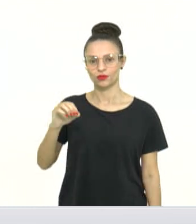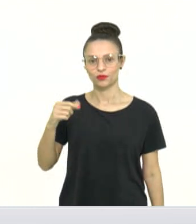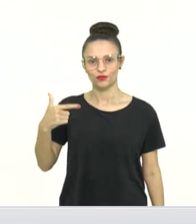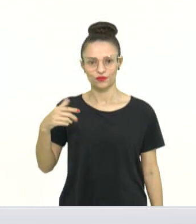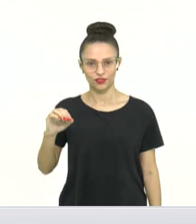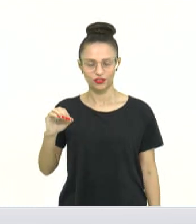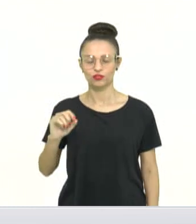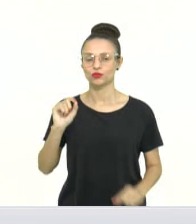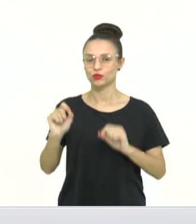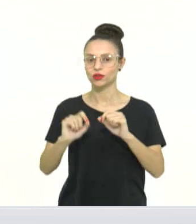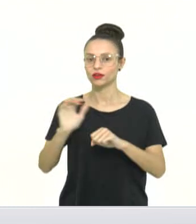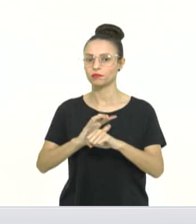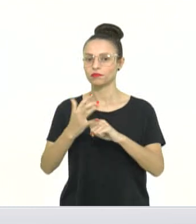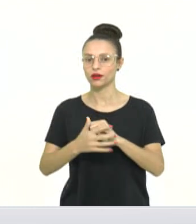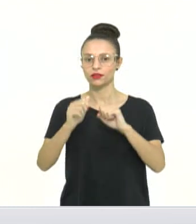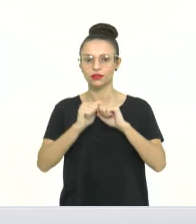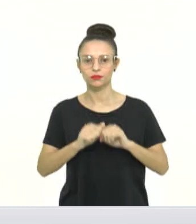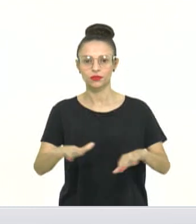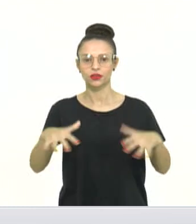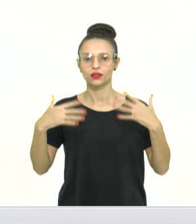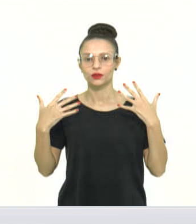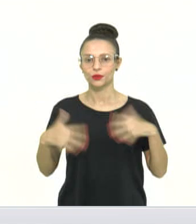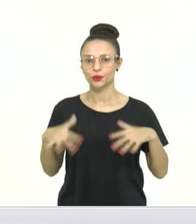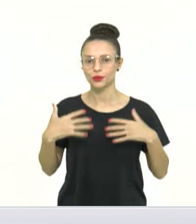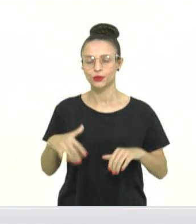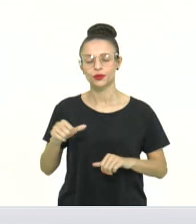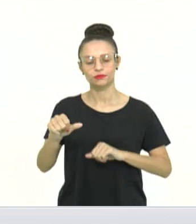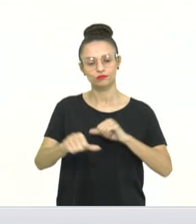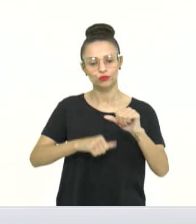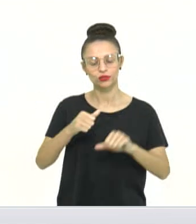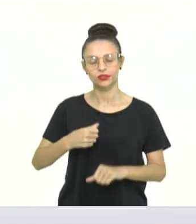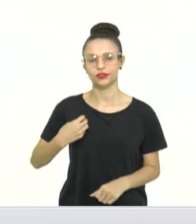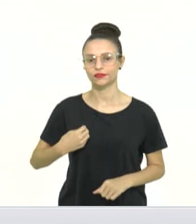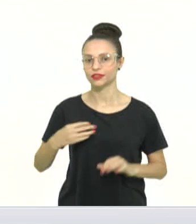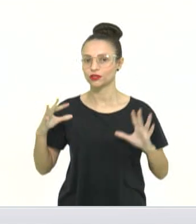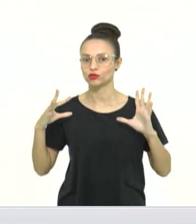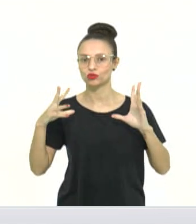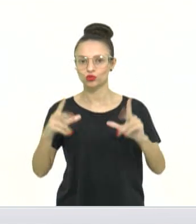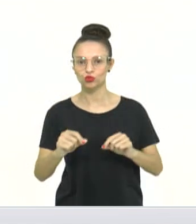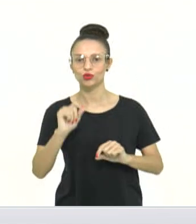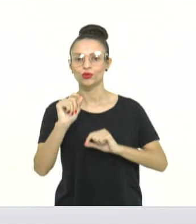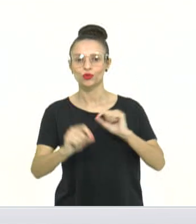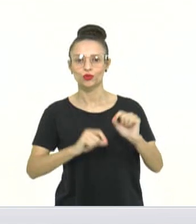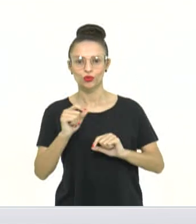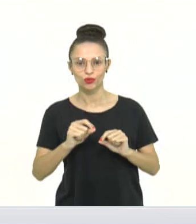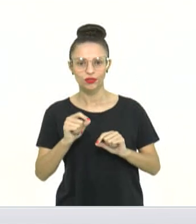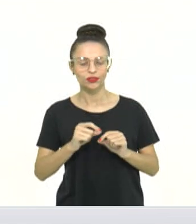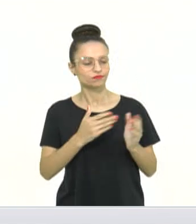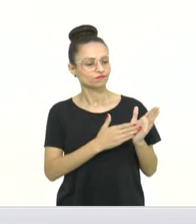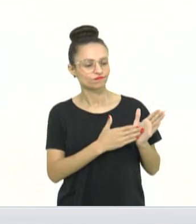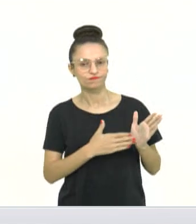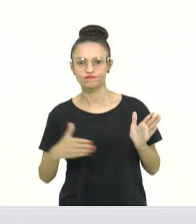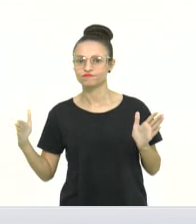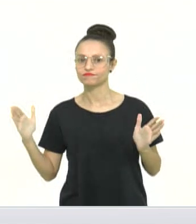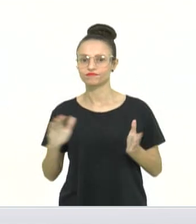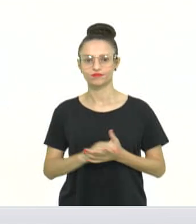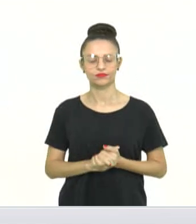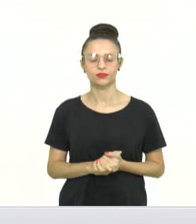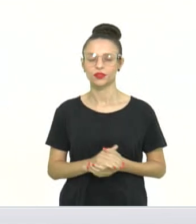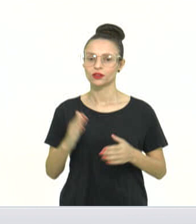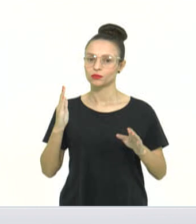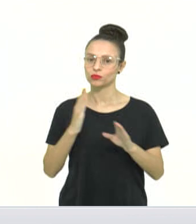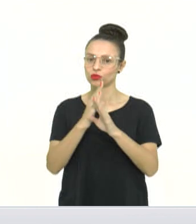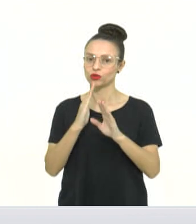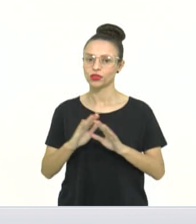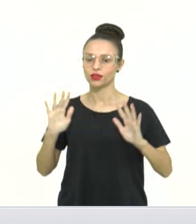2020, a pandemia provocou mudança na vida de todos, desde o seu início. Por causa